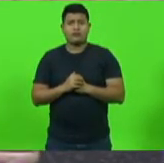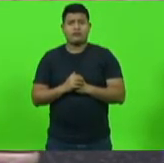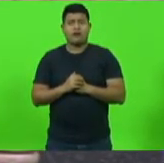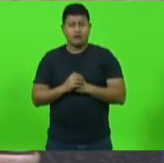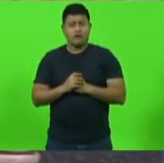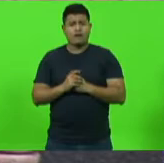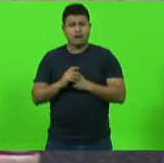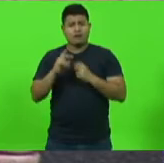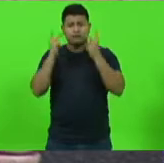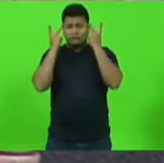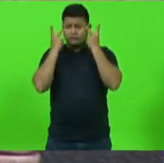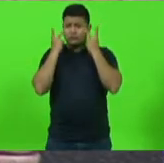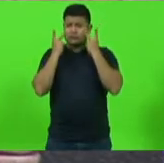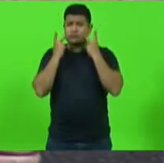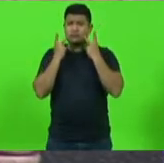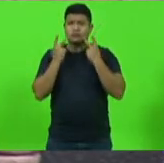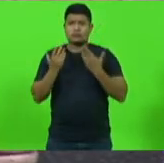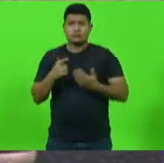Vergonha.